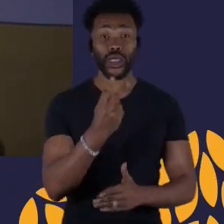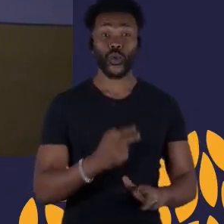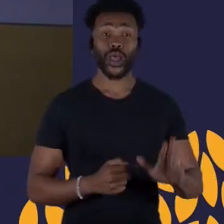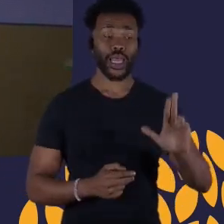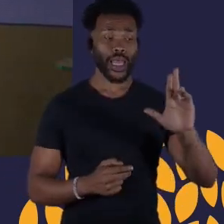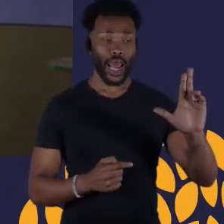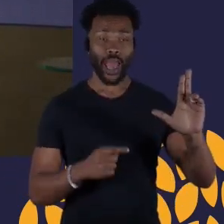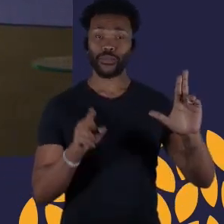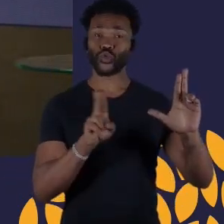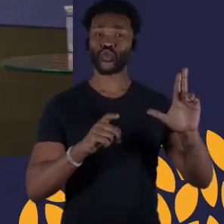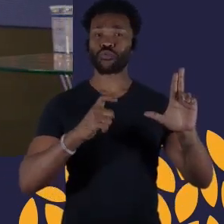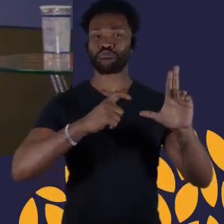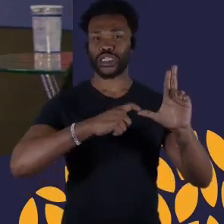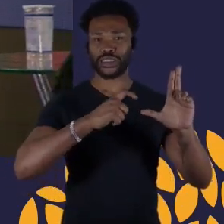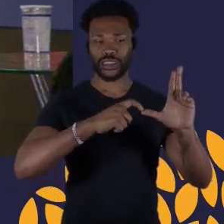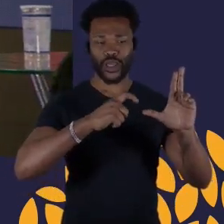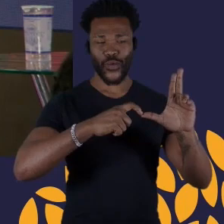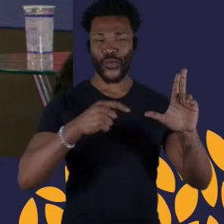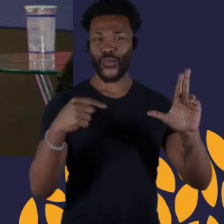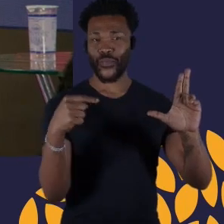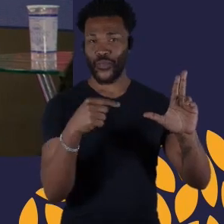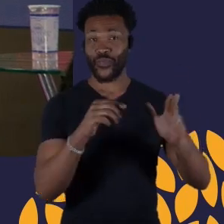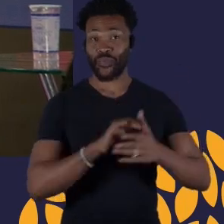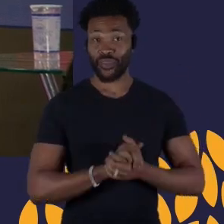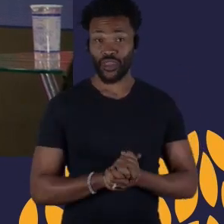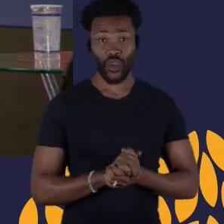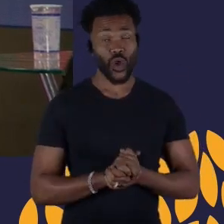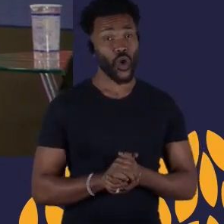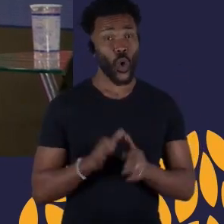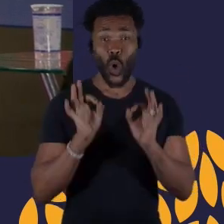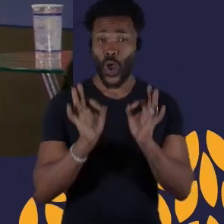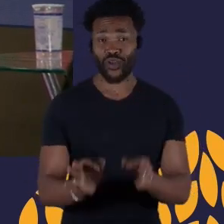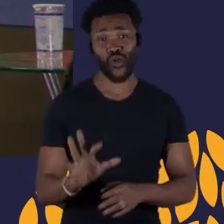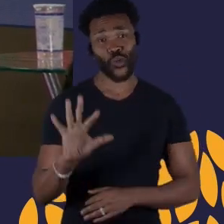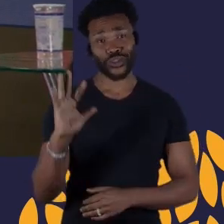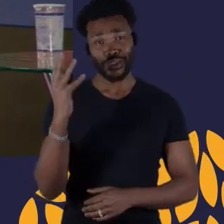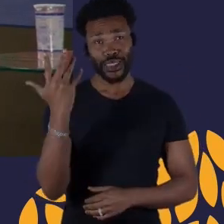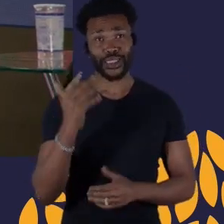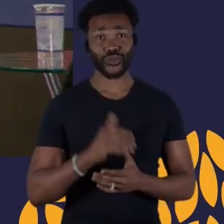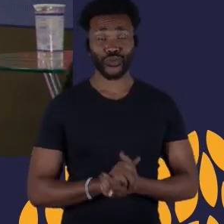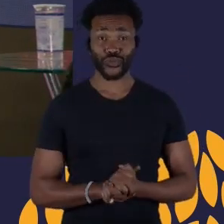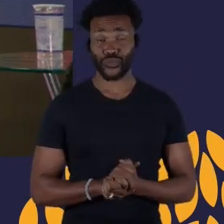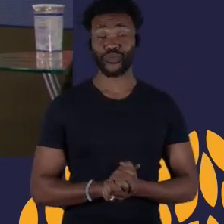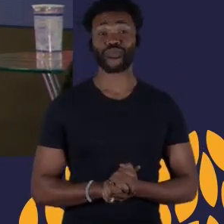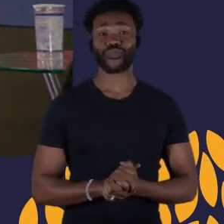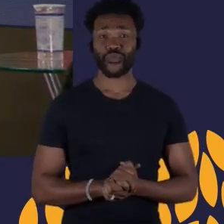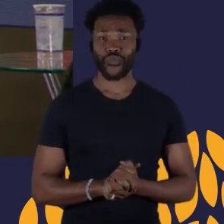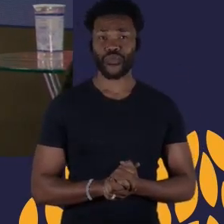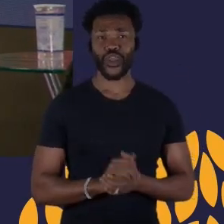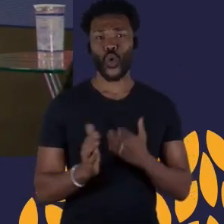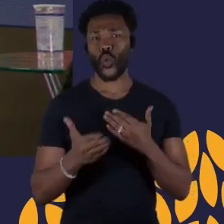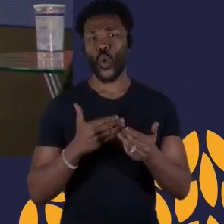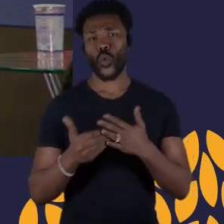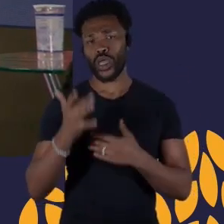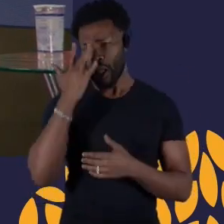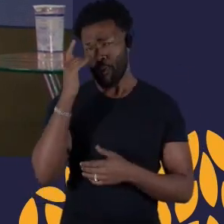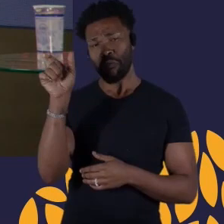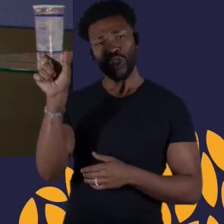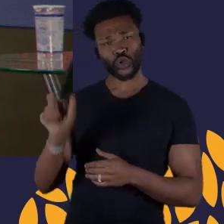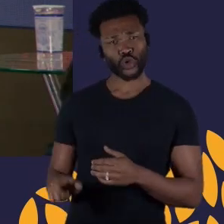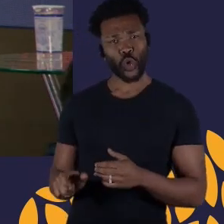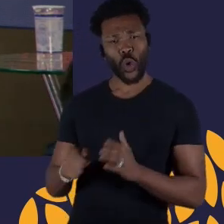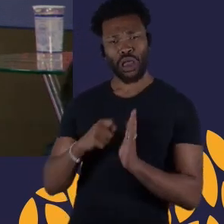uso medicinal? Um horror. Qualquer produto, qualquer pessoa